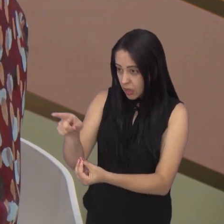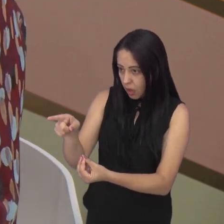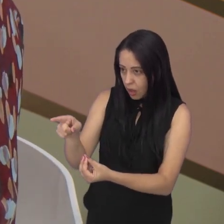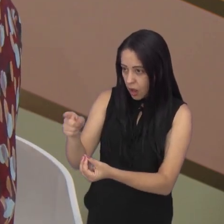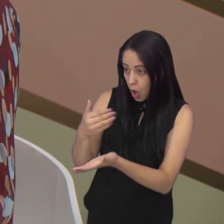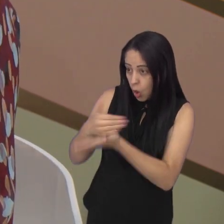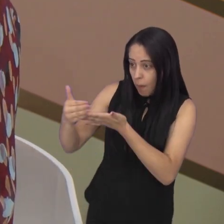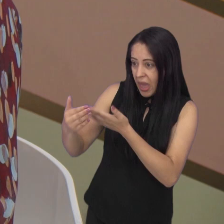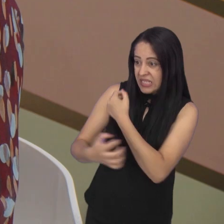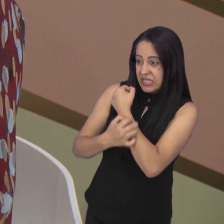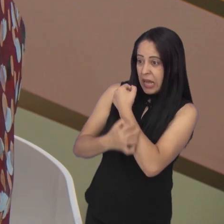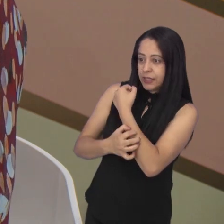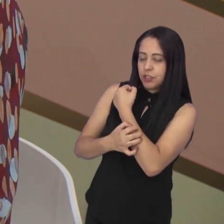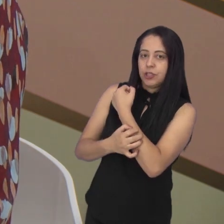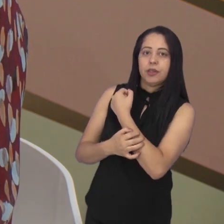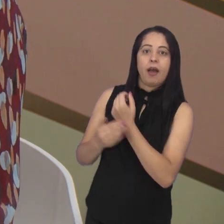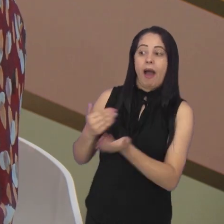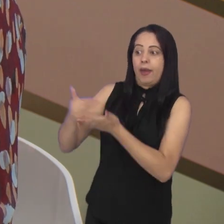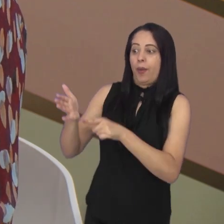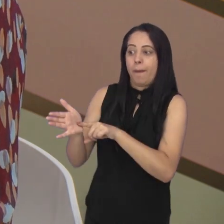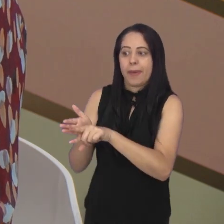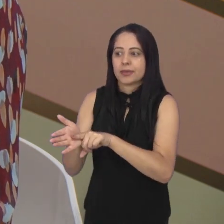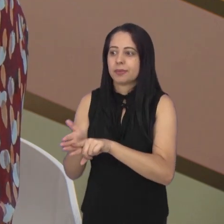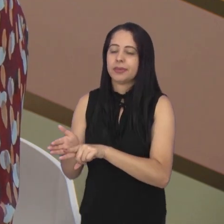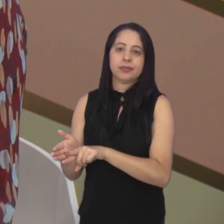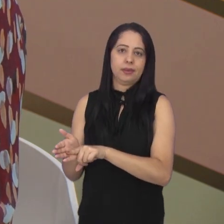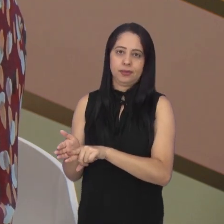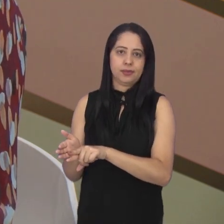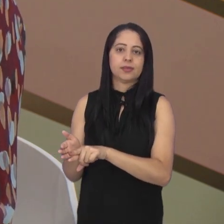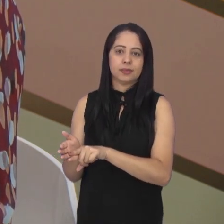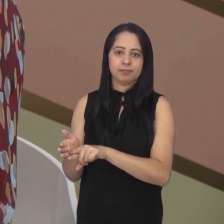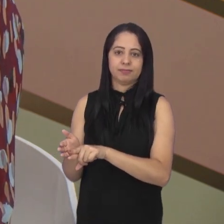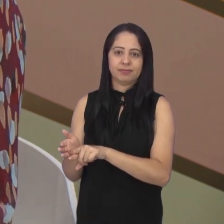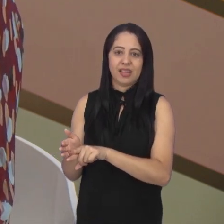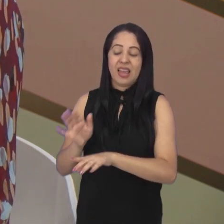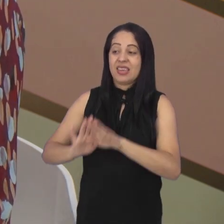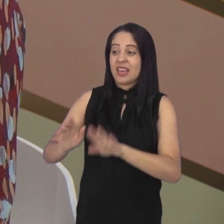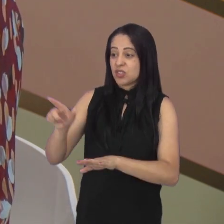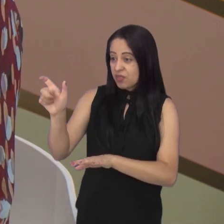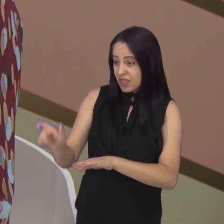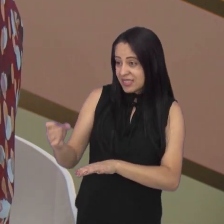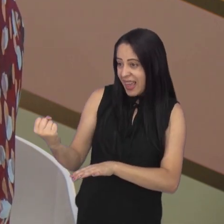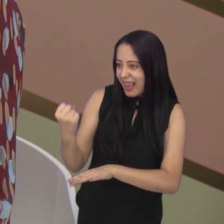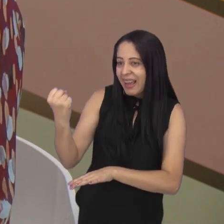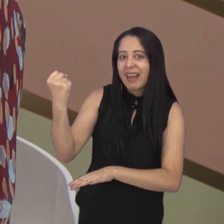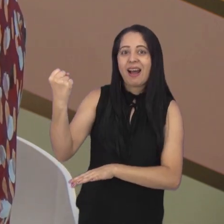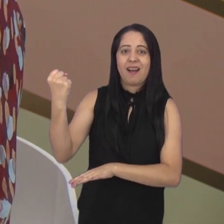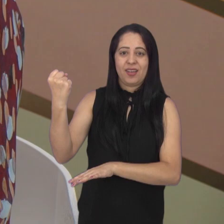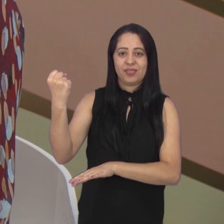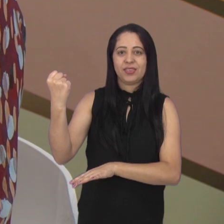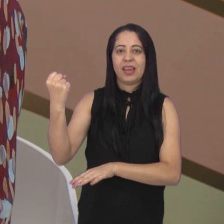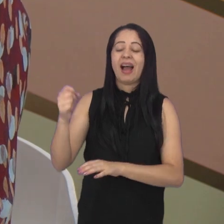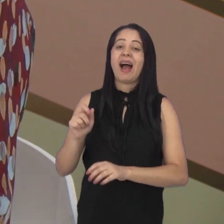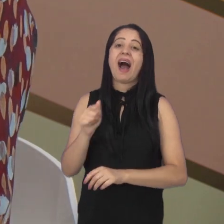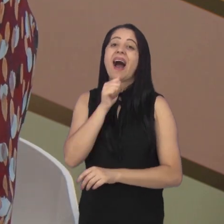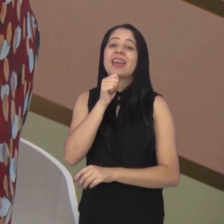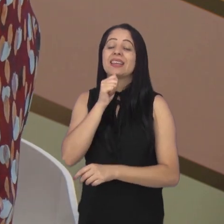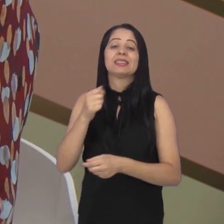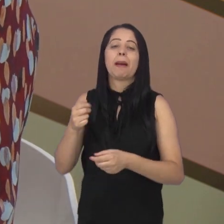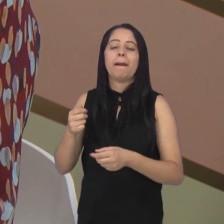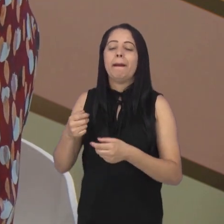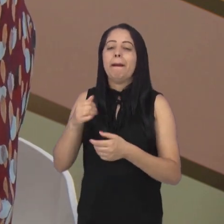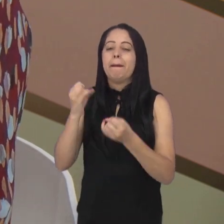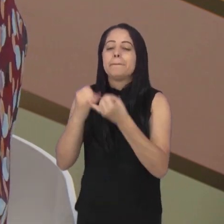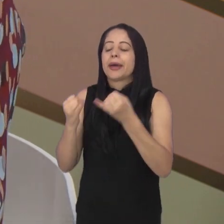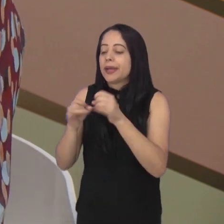dali que você vai ser estudado. E muitos, ainda assim, a gente não consegue testar e tem gravidade. Então, assim, Sim. ainda é o trabalho de detetive. Então, na